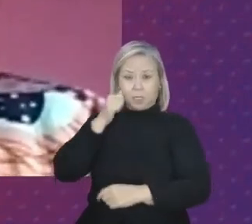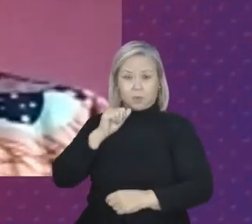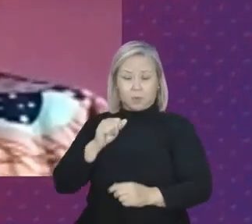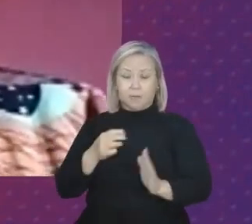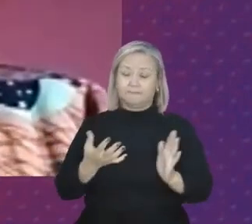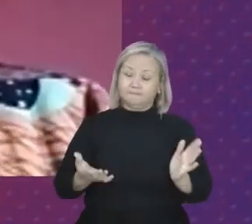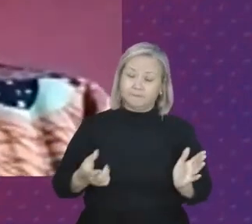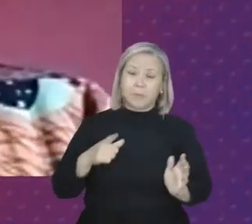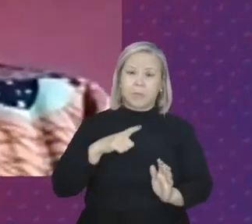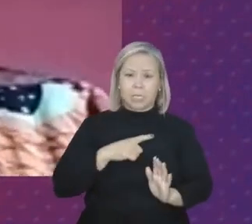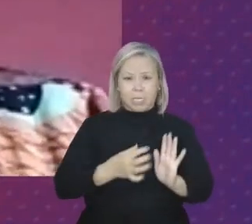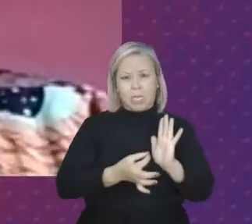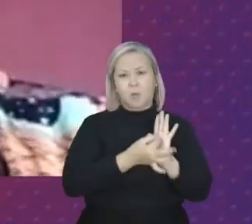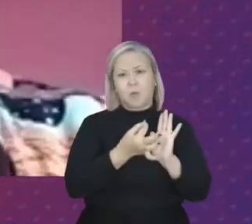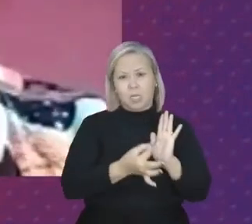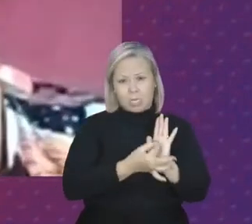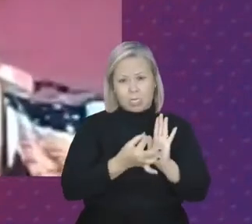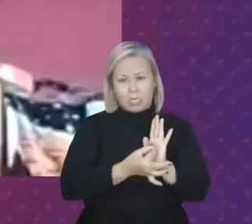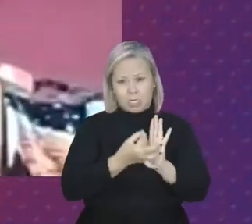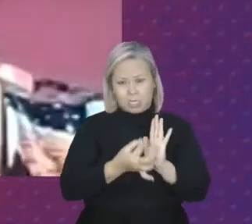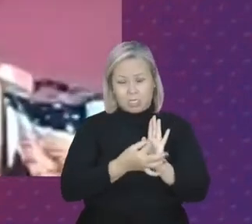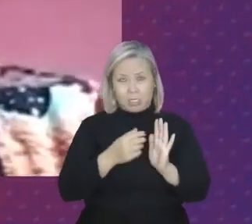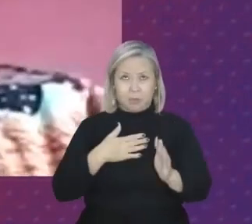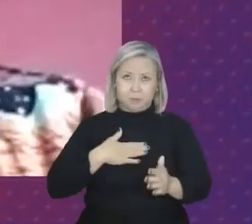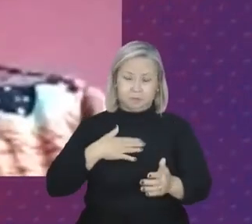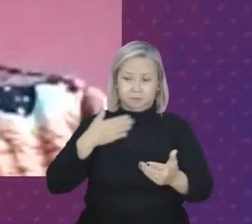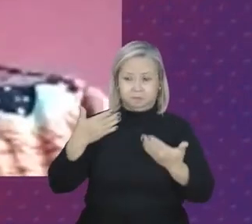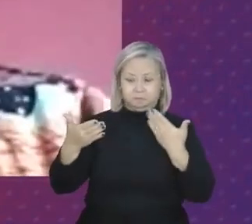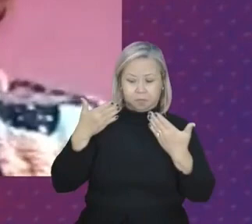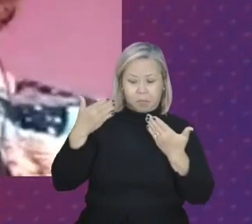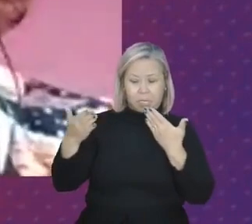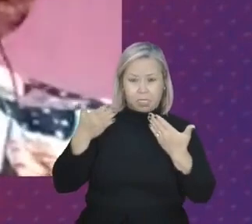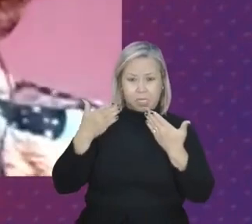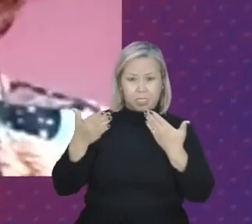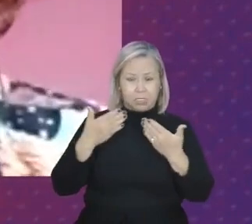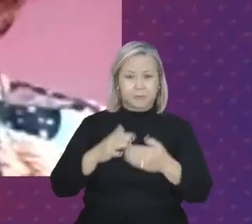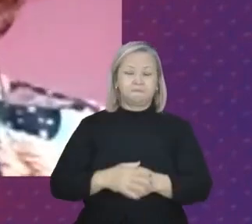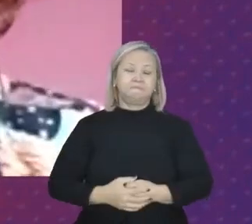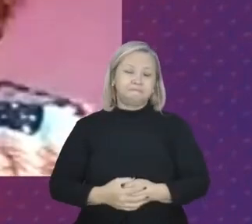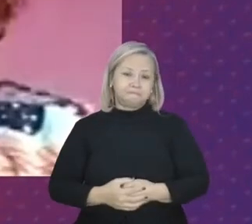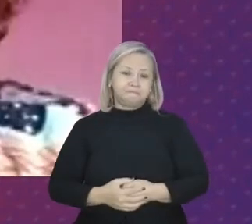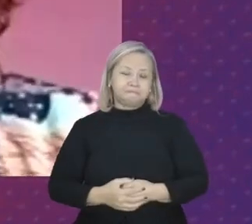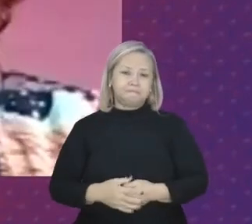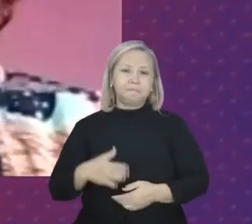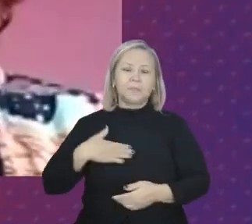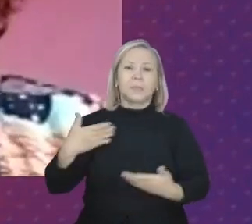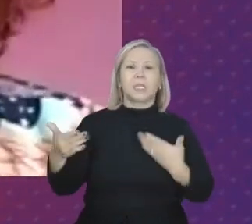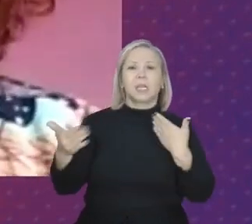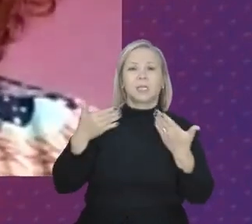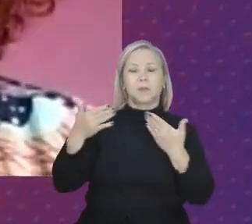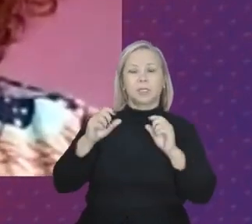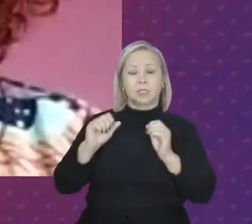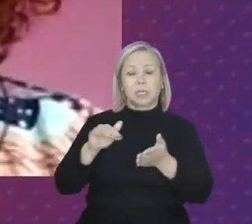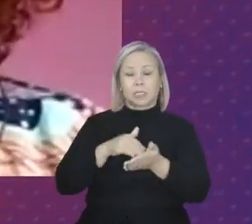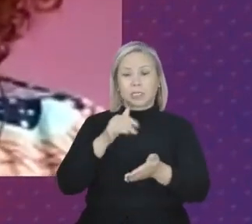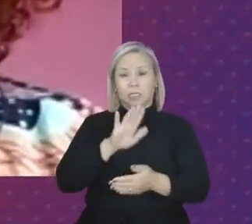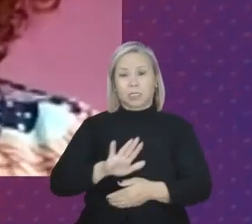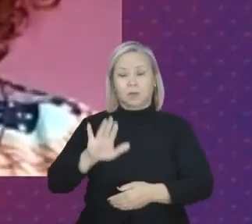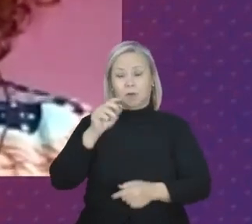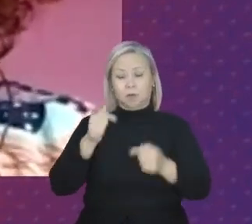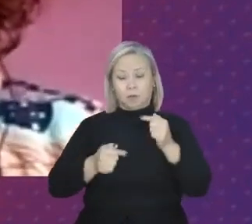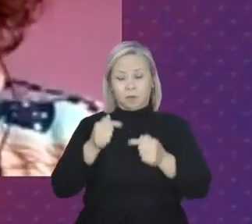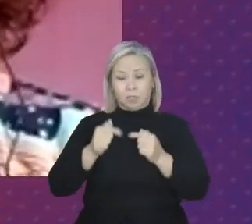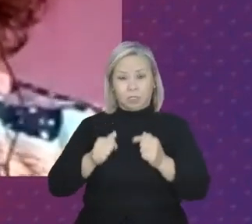Maria da Penha, e que, na minha análise, né, eu não li isso em nenhum lugar, mas na minha análise, a Secretaria Nacional de Políticas